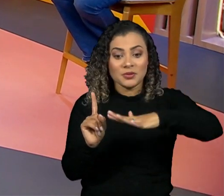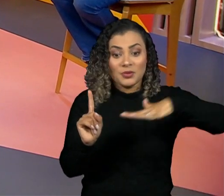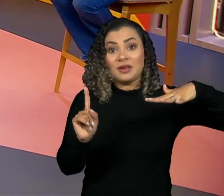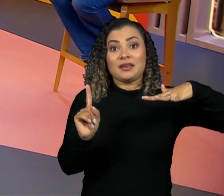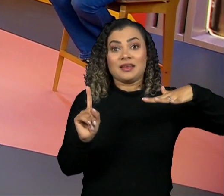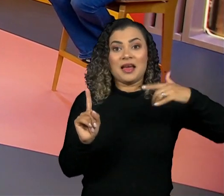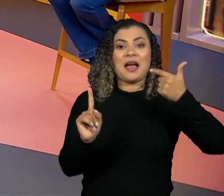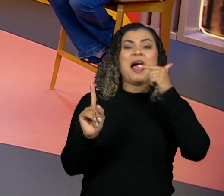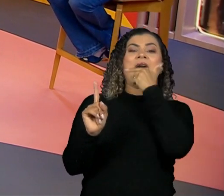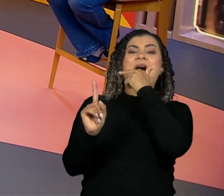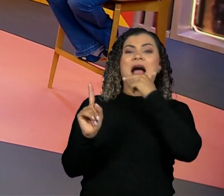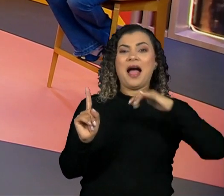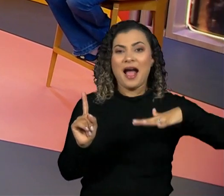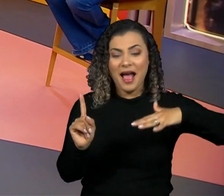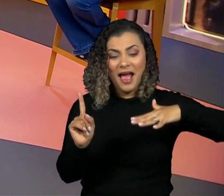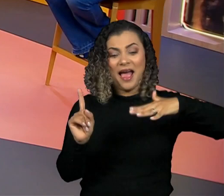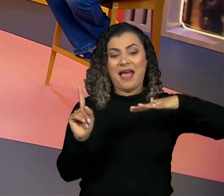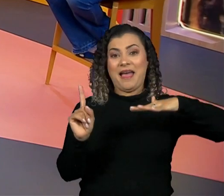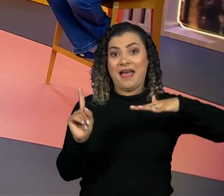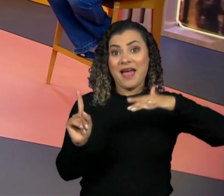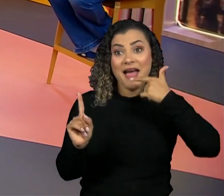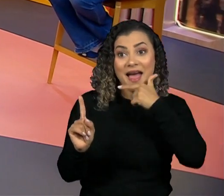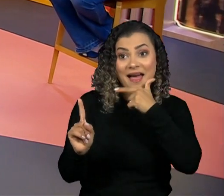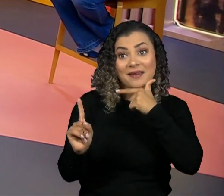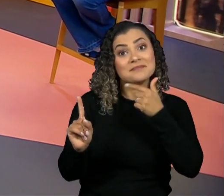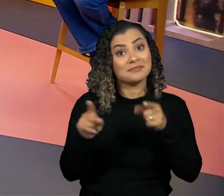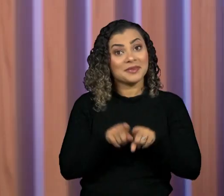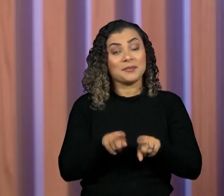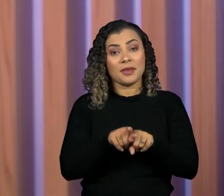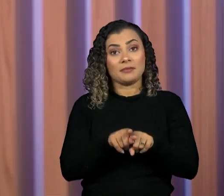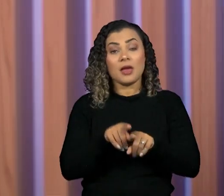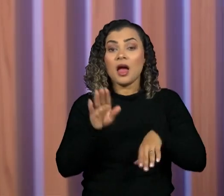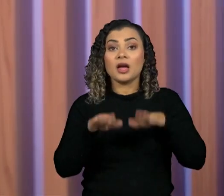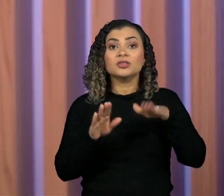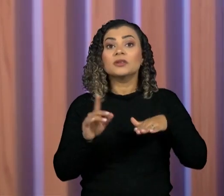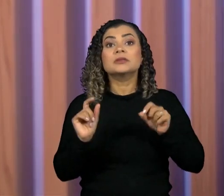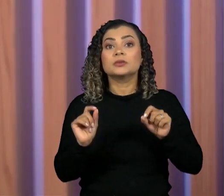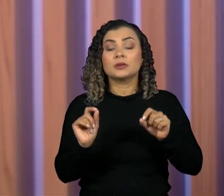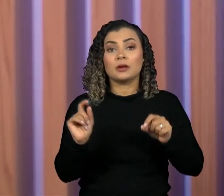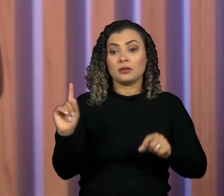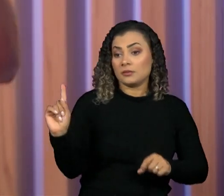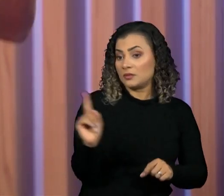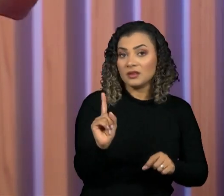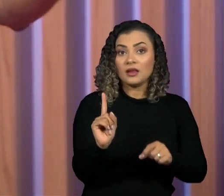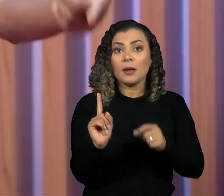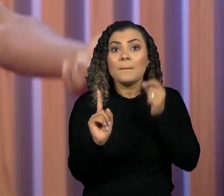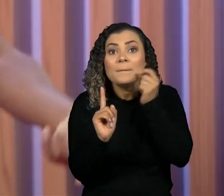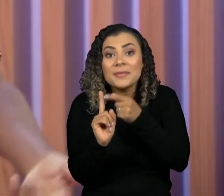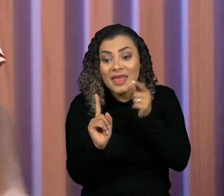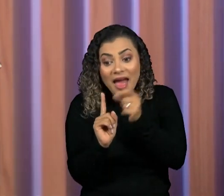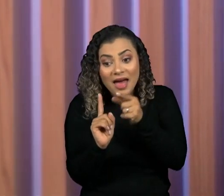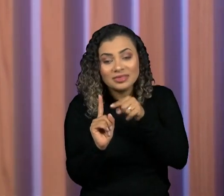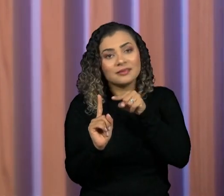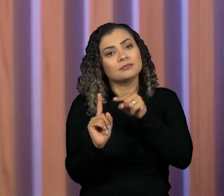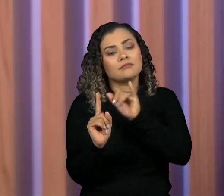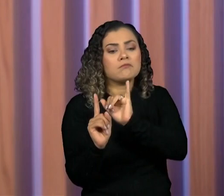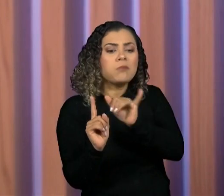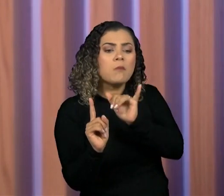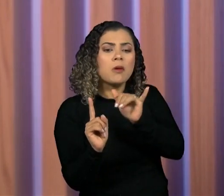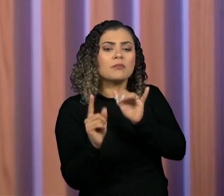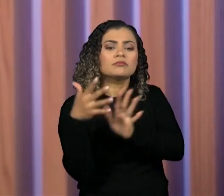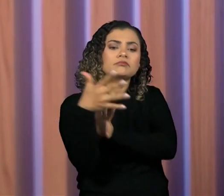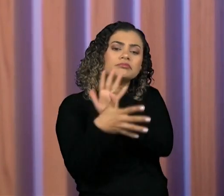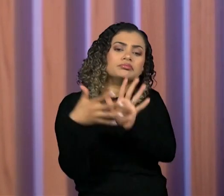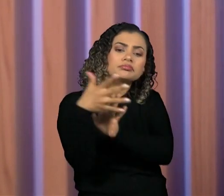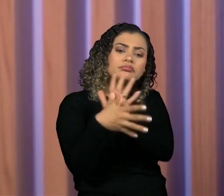despido e você faz uma graça e ninguém riu. E tem o constrangimento. E a gente ri também do constrangimento. E